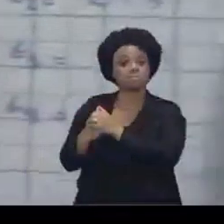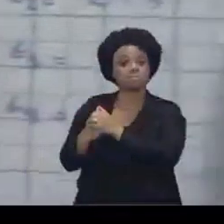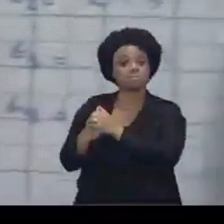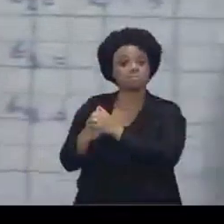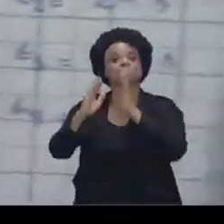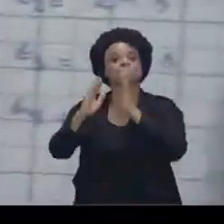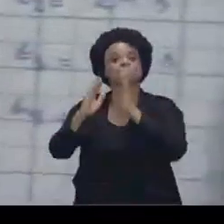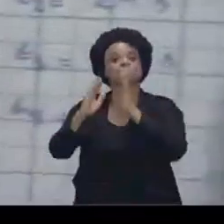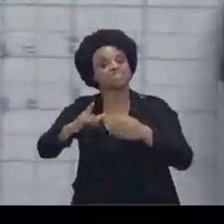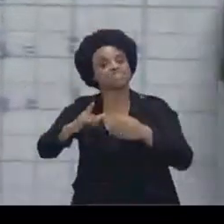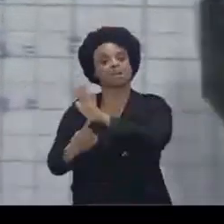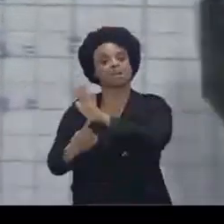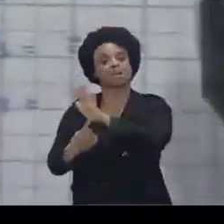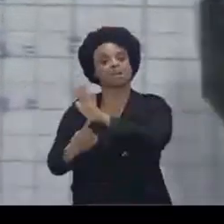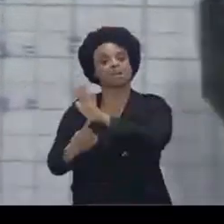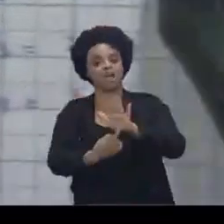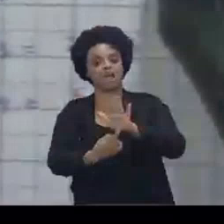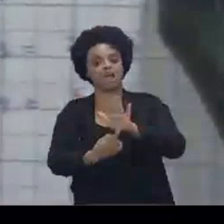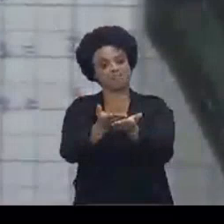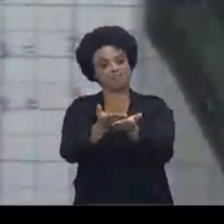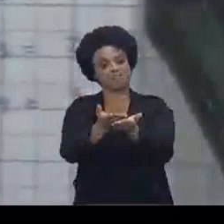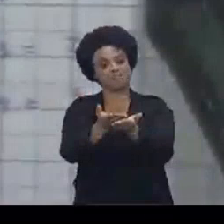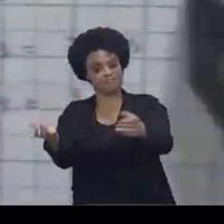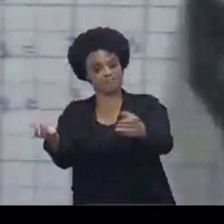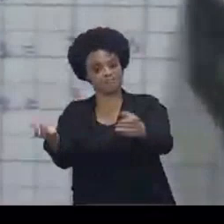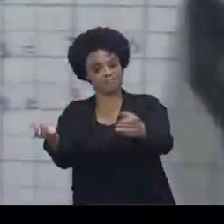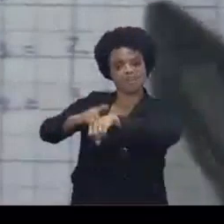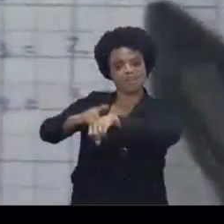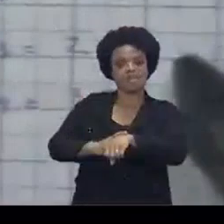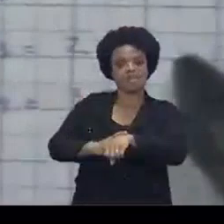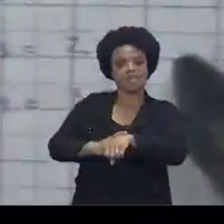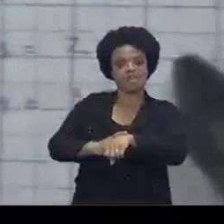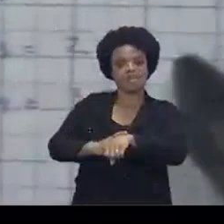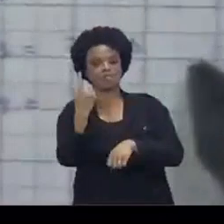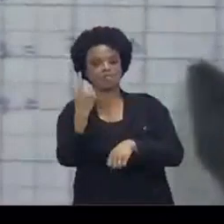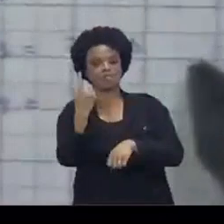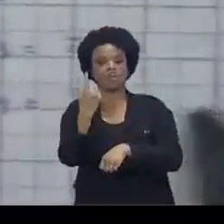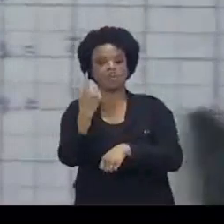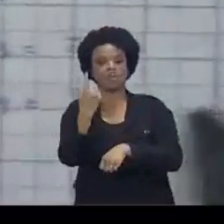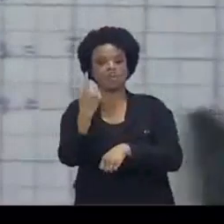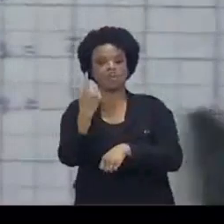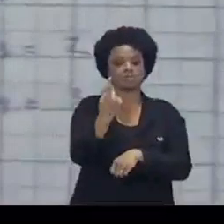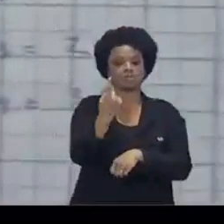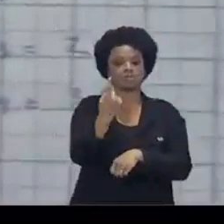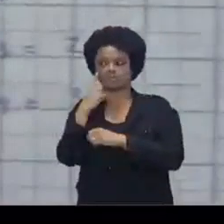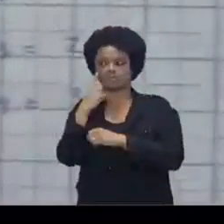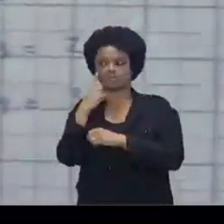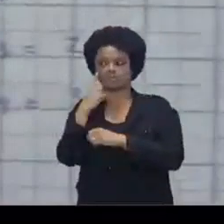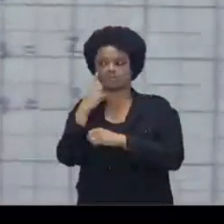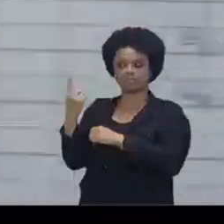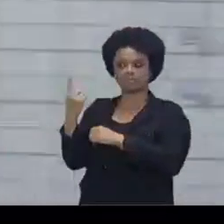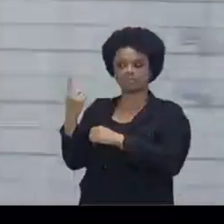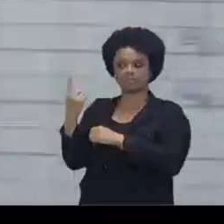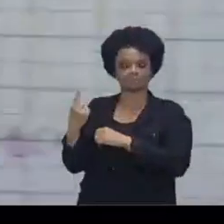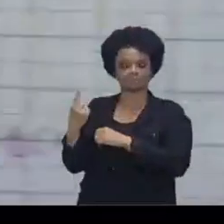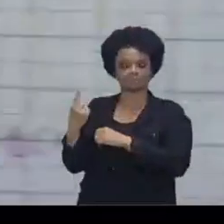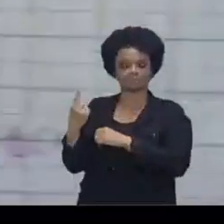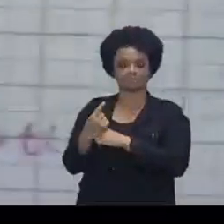aquele que eu havia apresentado para você, ó. Tempo de 1.5, 2.4, 2.9 e